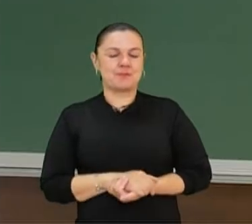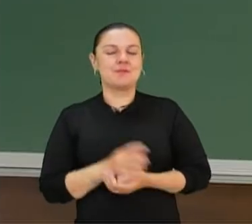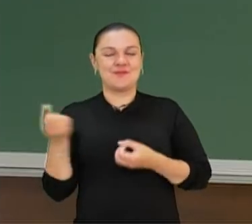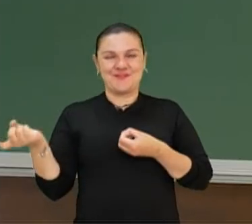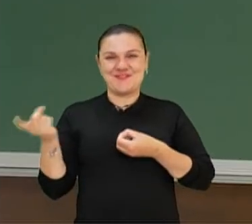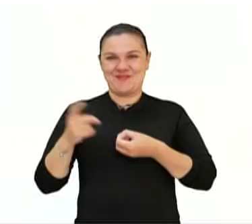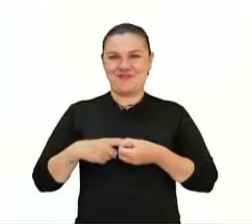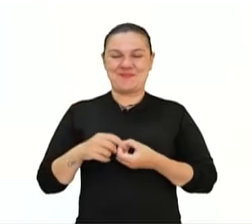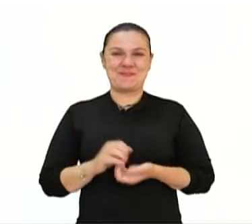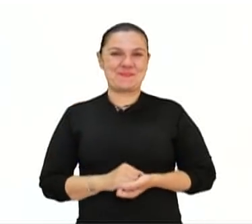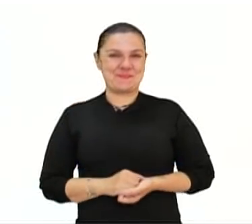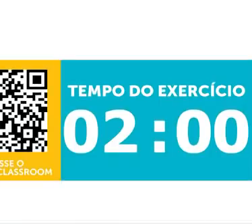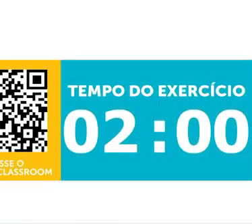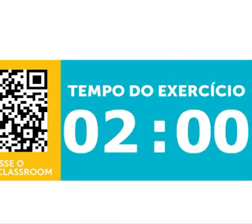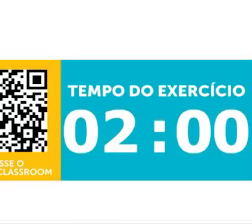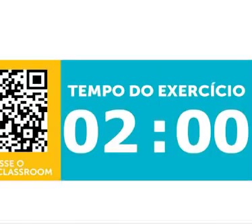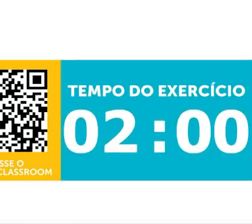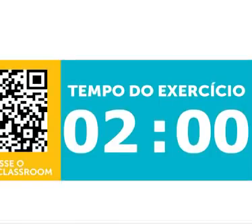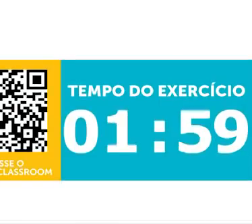resolver e a gente já volta.